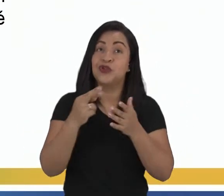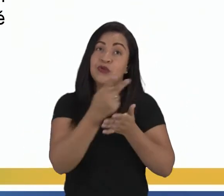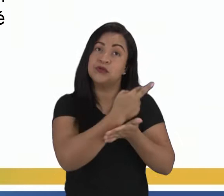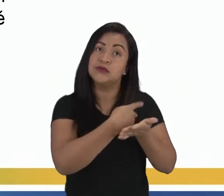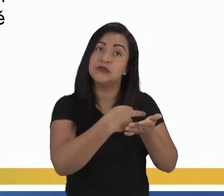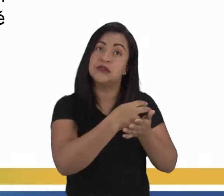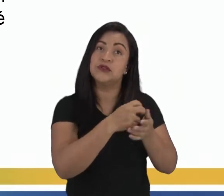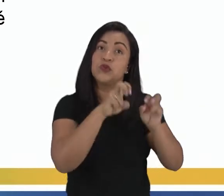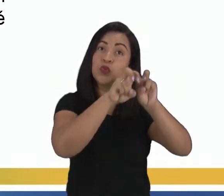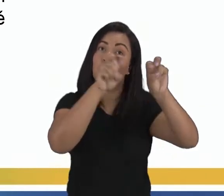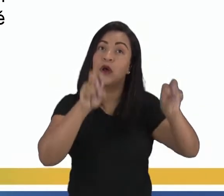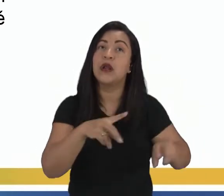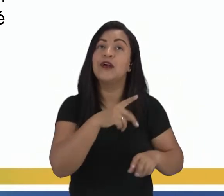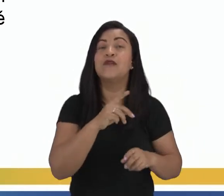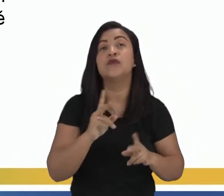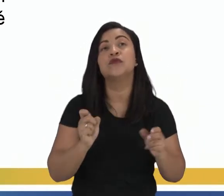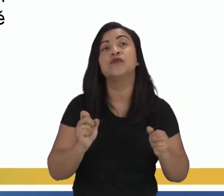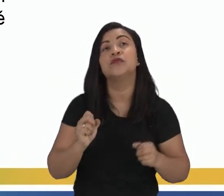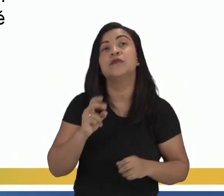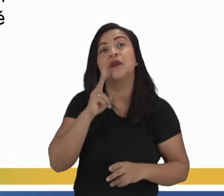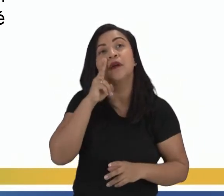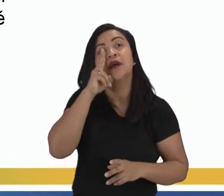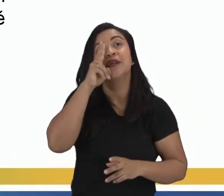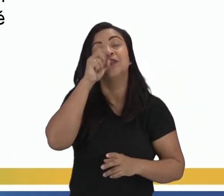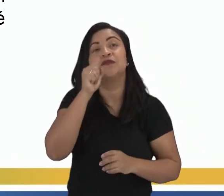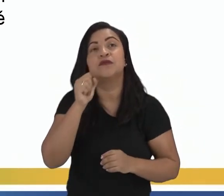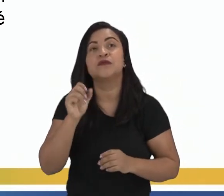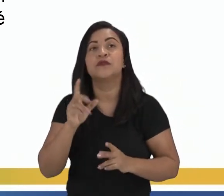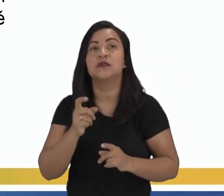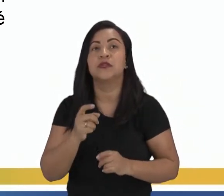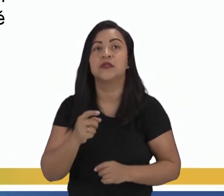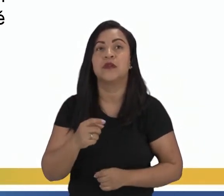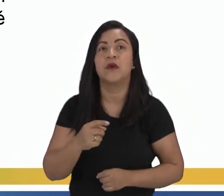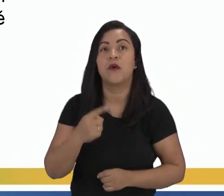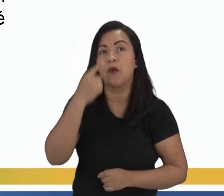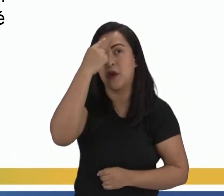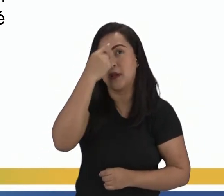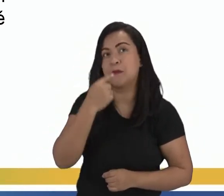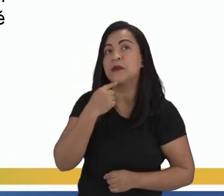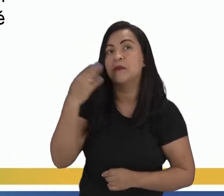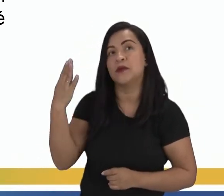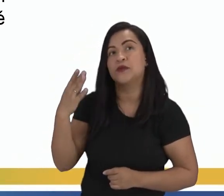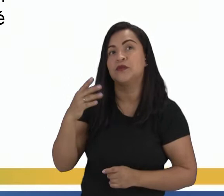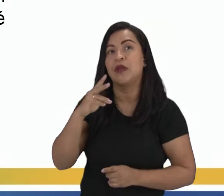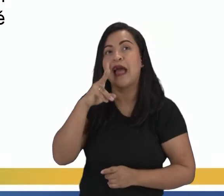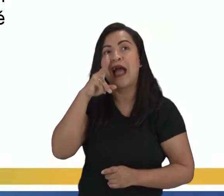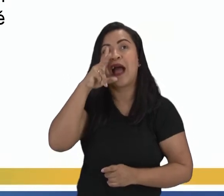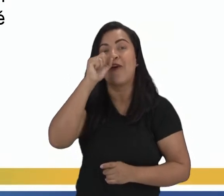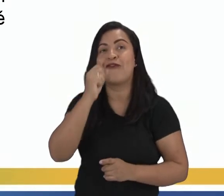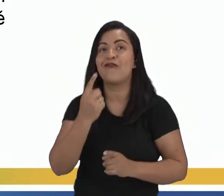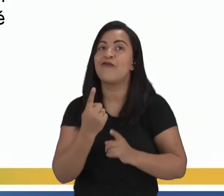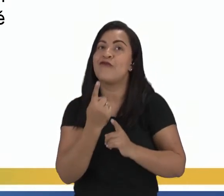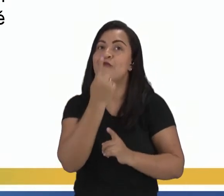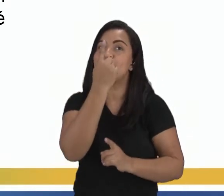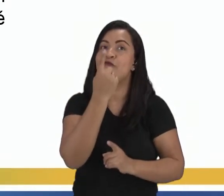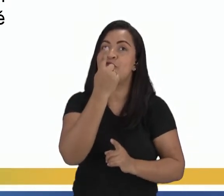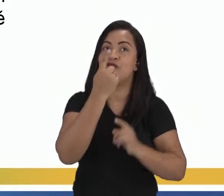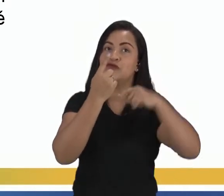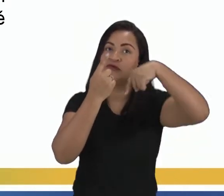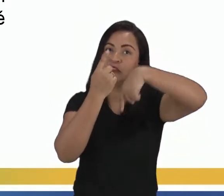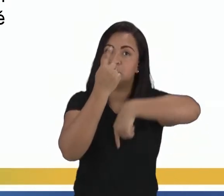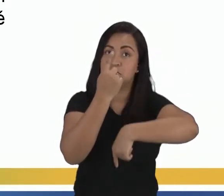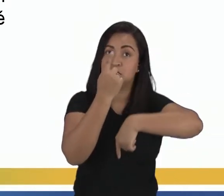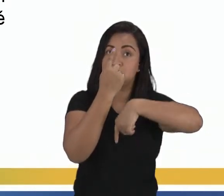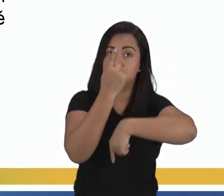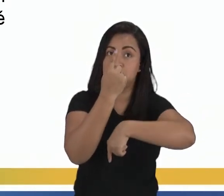forças atuantes sobre um corpo, nós temos aí, olhem bem a figura, a força de atrito, que é uma força que atua nas duas superfícies